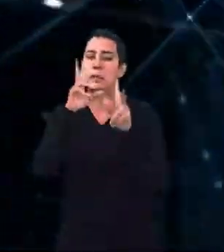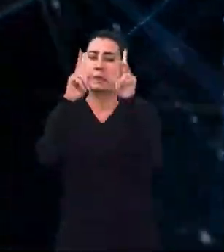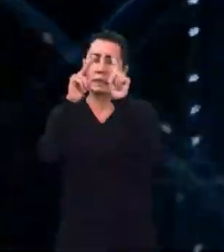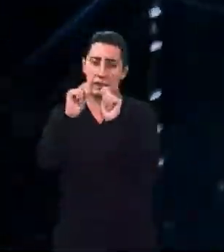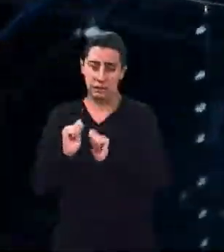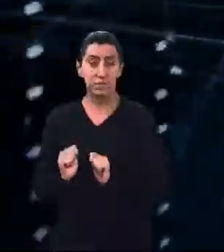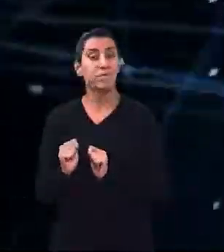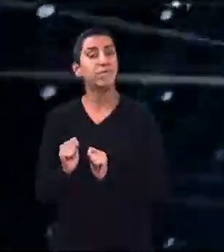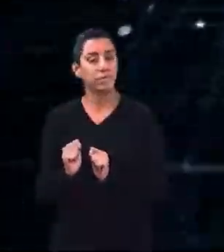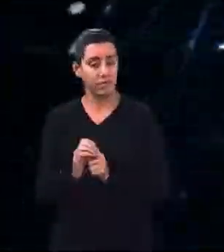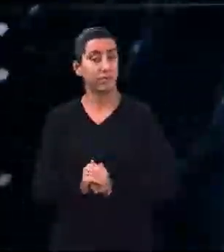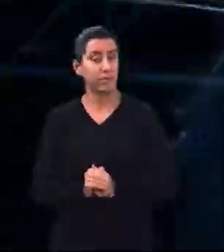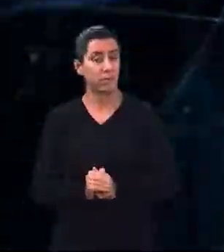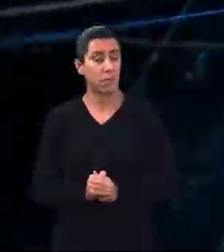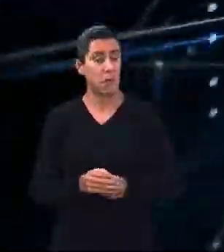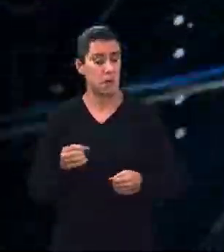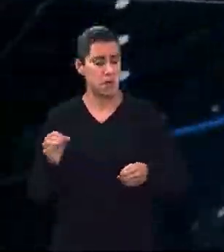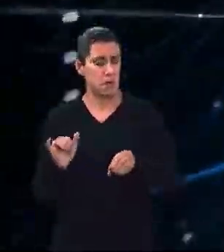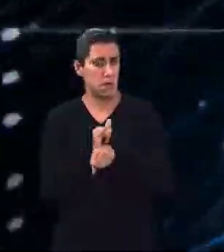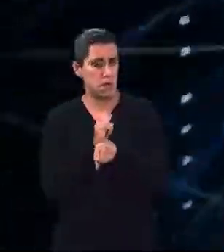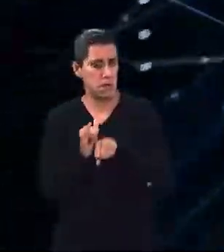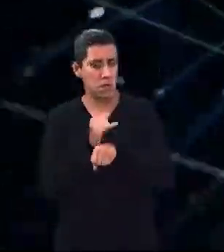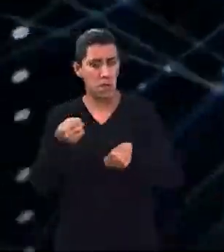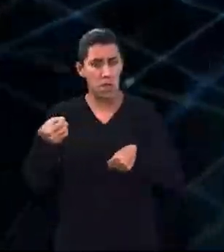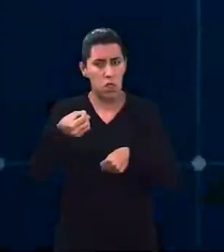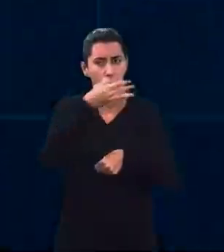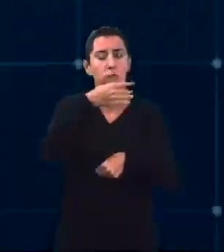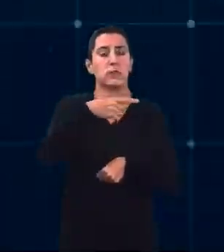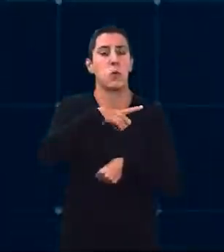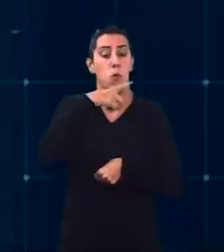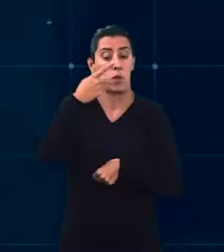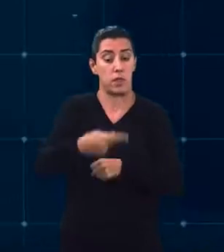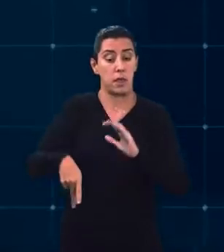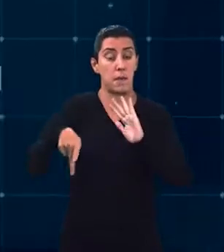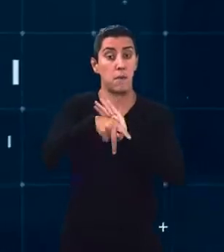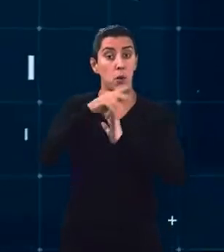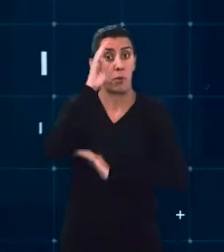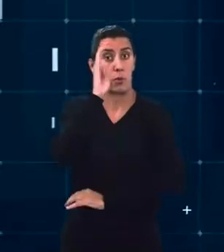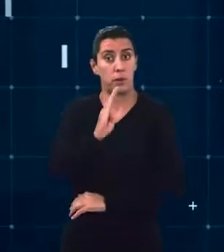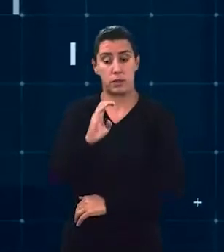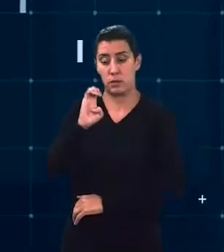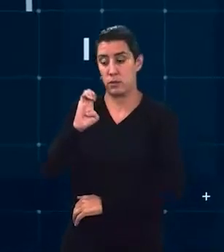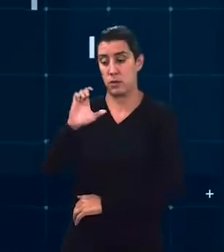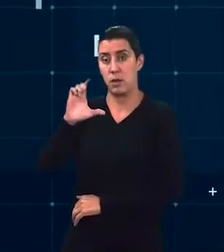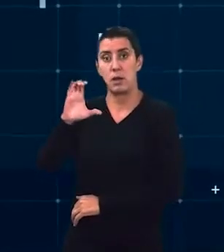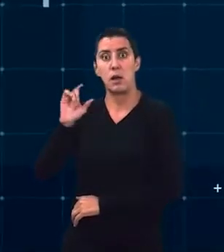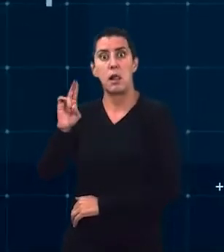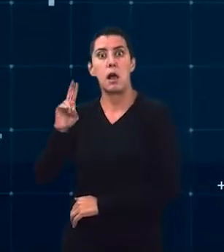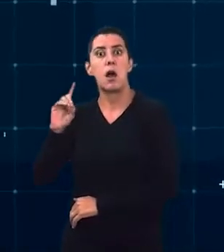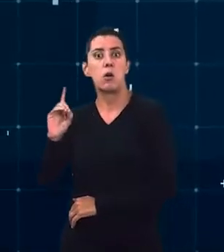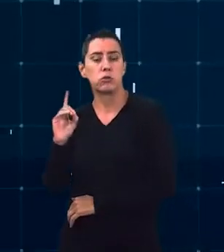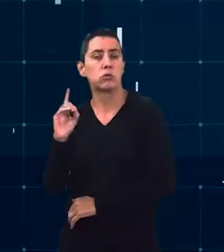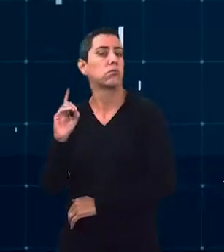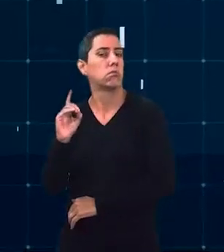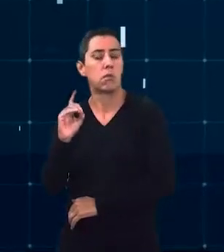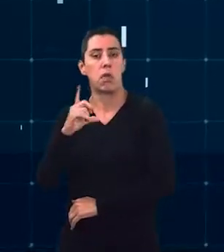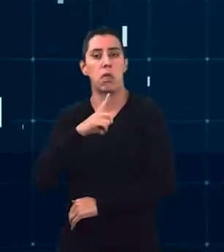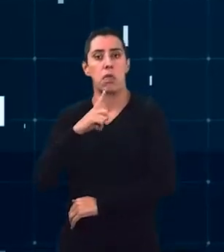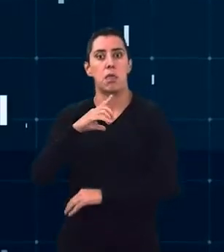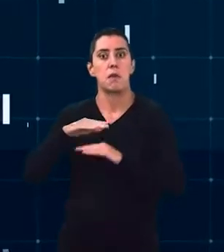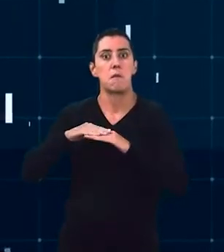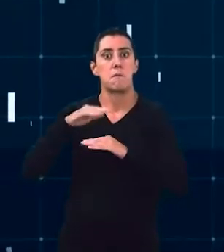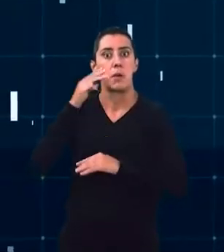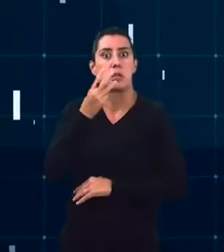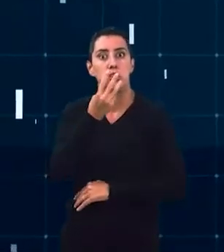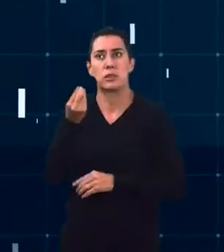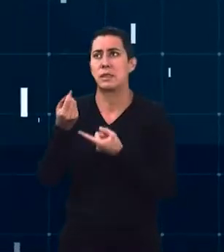Falando em inovação, lançamos no Brasil a Huawei Cloud. Atualmente, mais de 250 parceiros aderiram ao ecossistema de nuvem